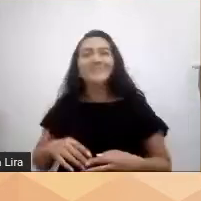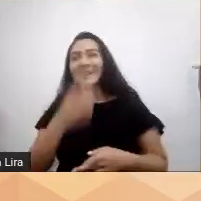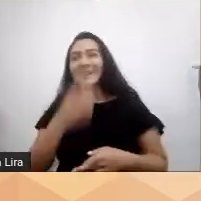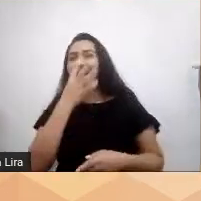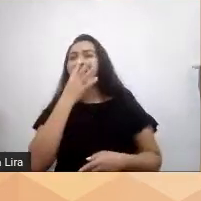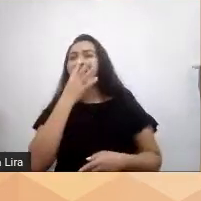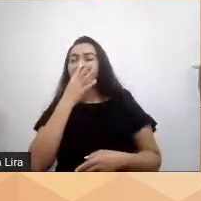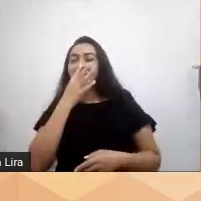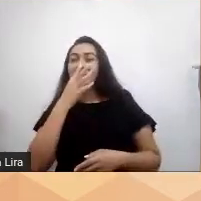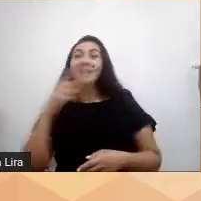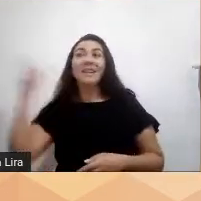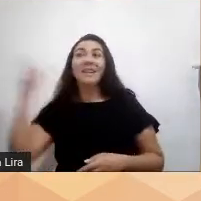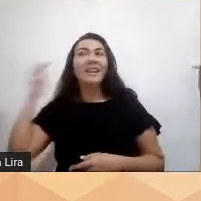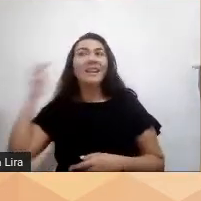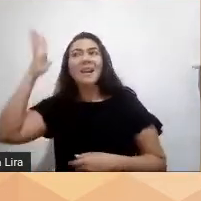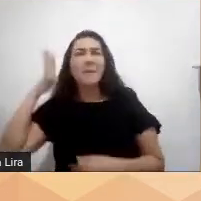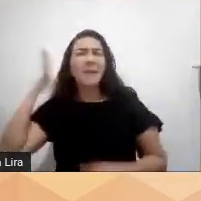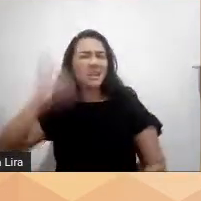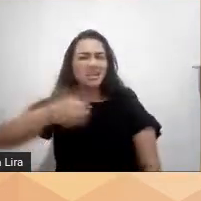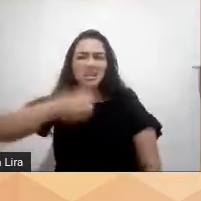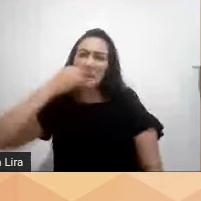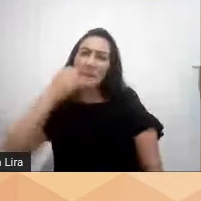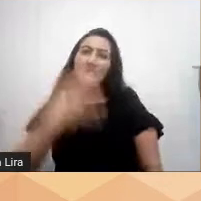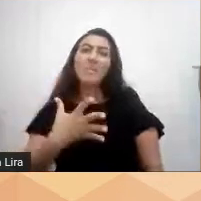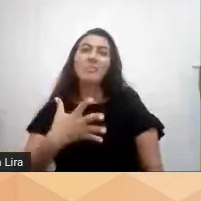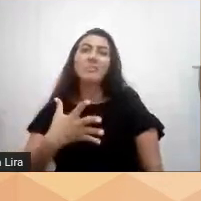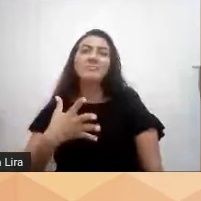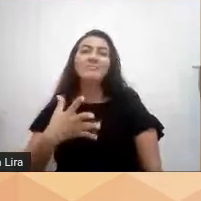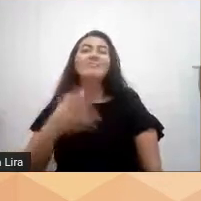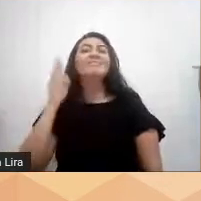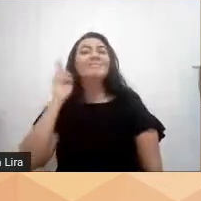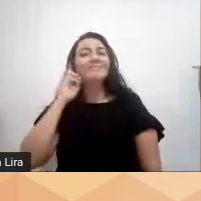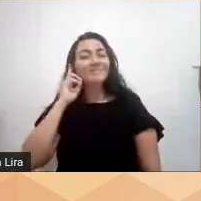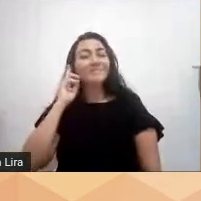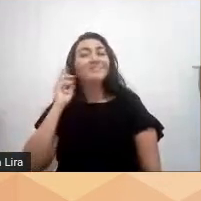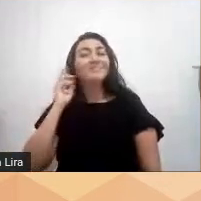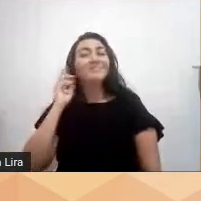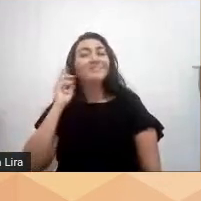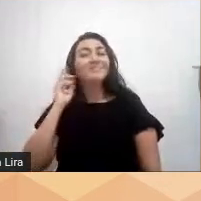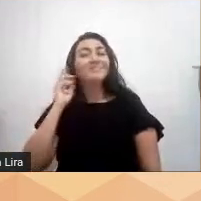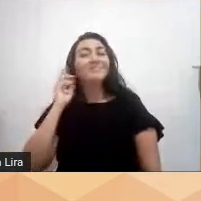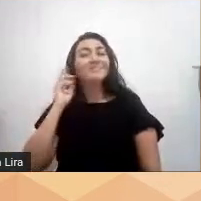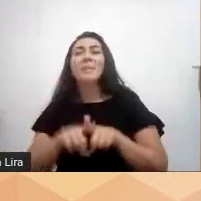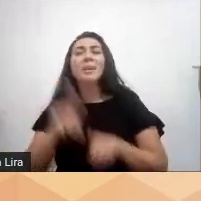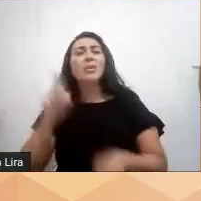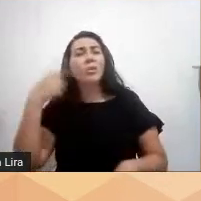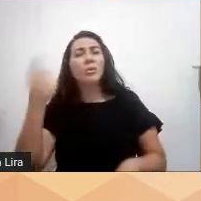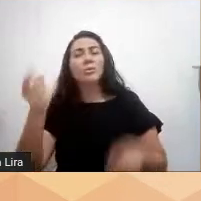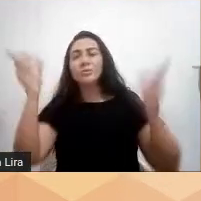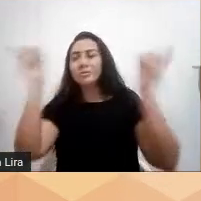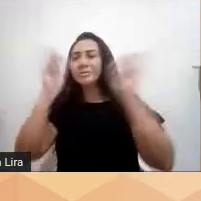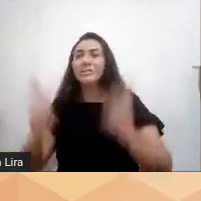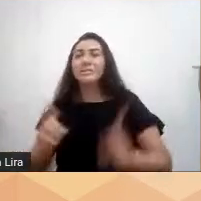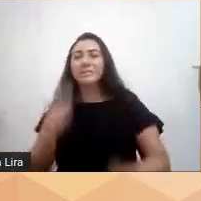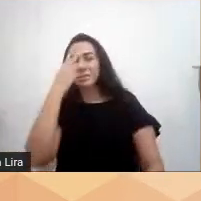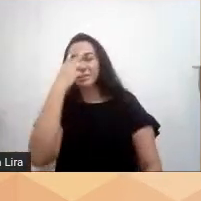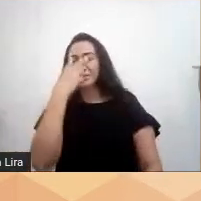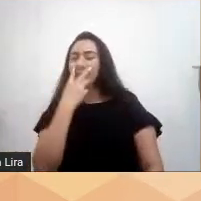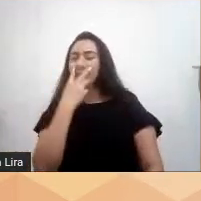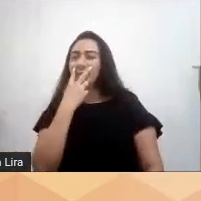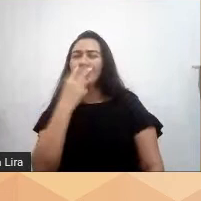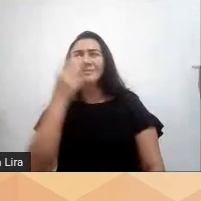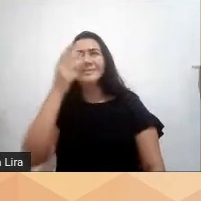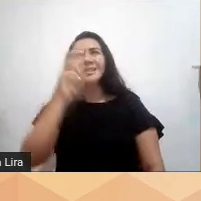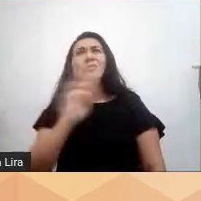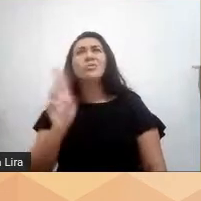que o deficiente visual, que eu esqueci o nome dele agora, mas enfim, ele da mesma forma que ele também estava